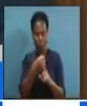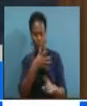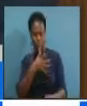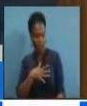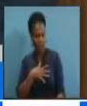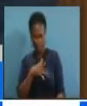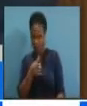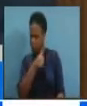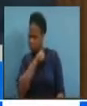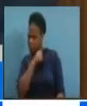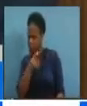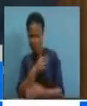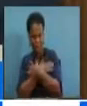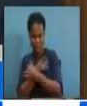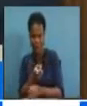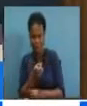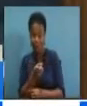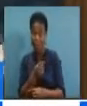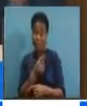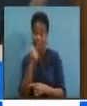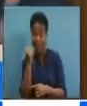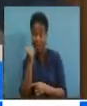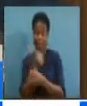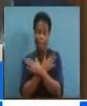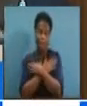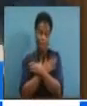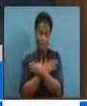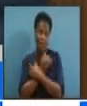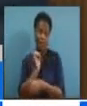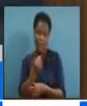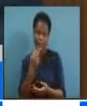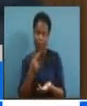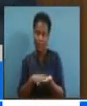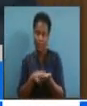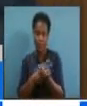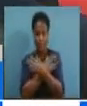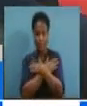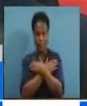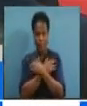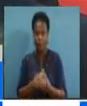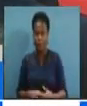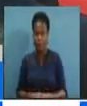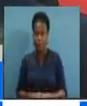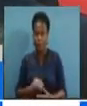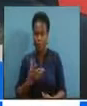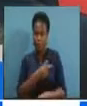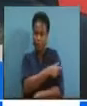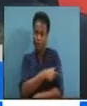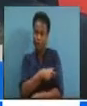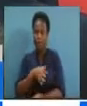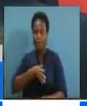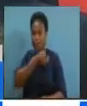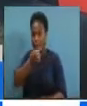eu não estou a ligar os amigos. Portanto, é um amigo que é um verdadeiro amigo. Enquanto porta-voz